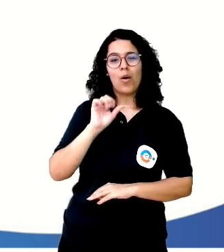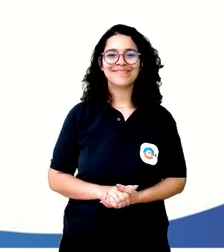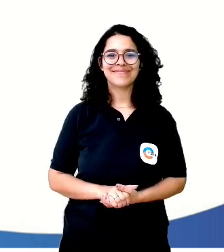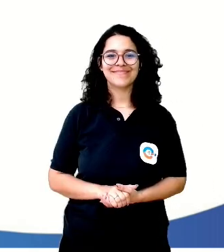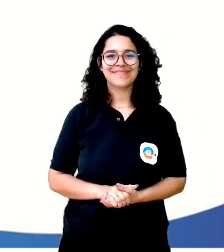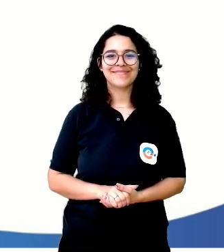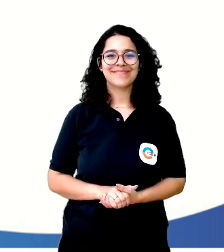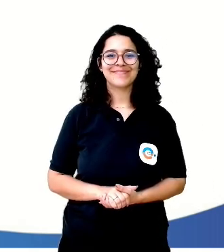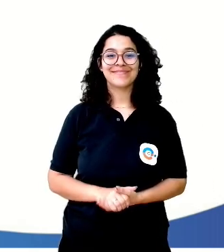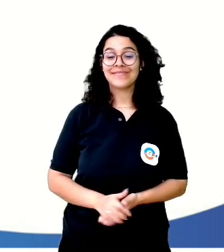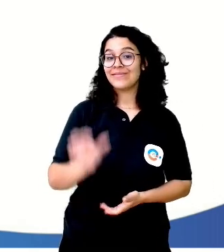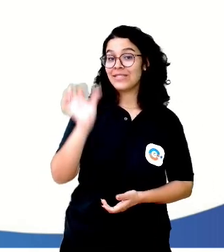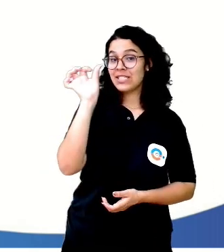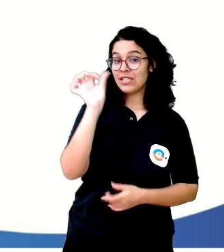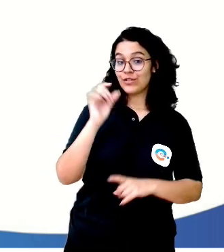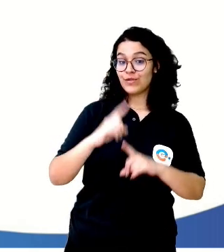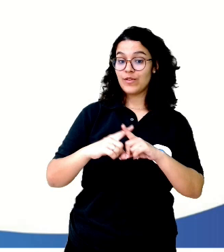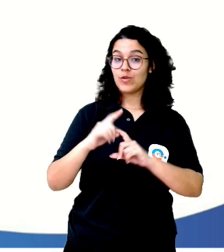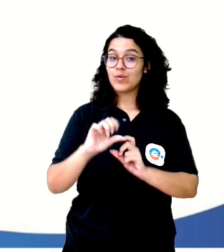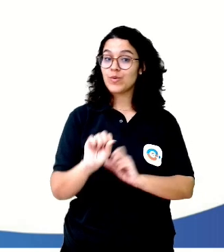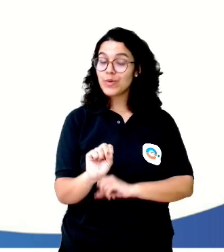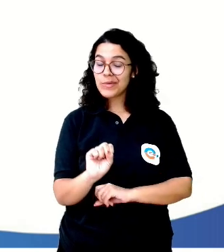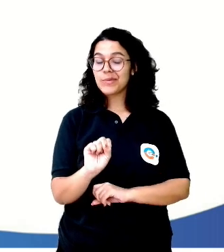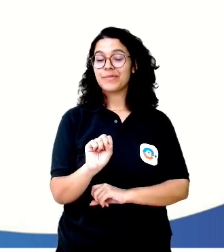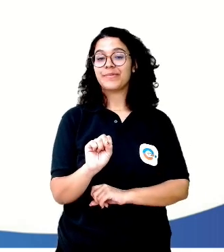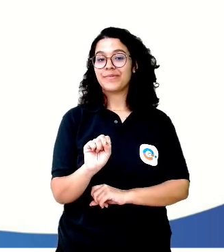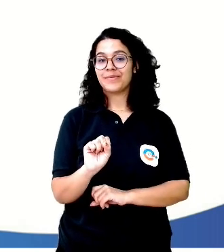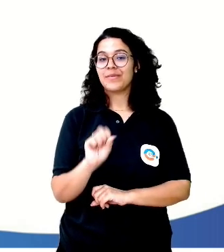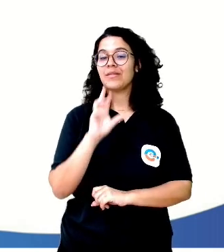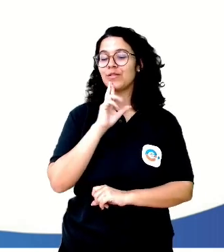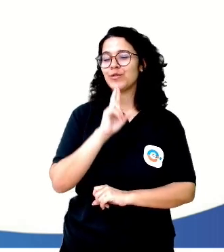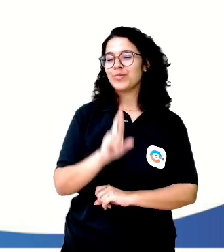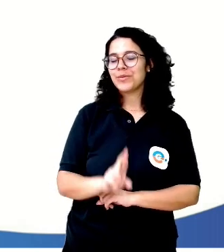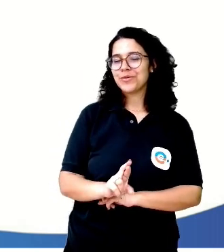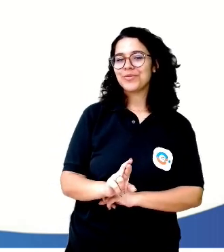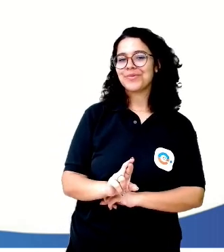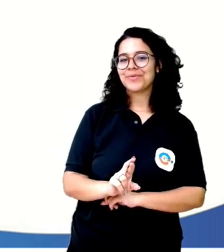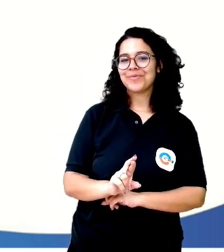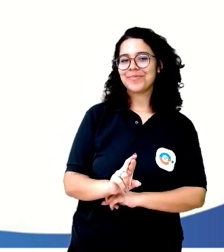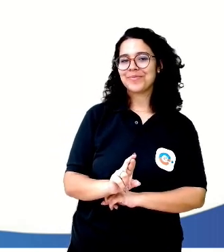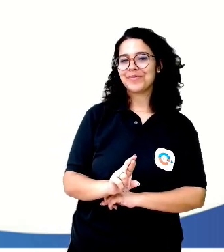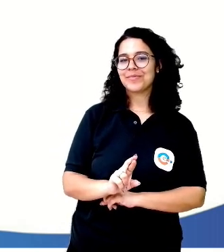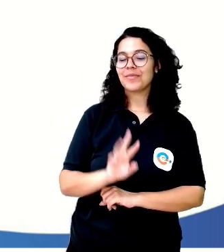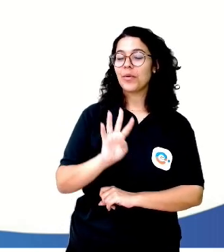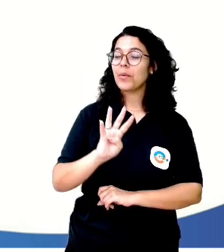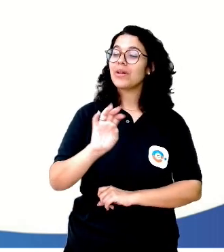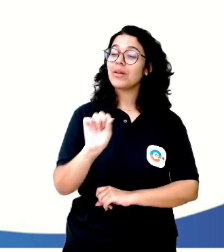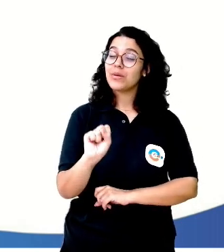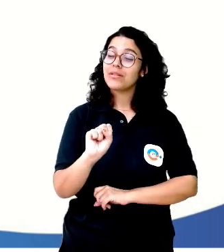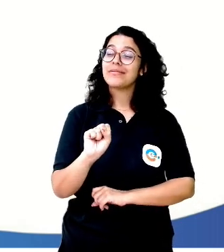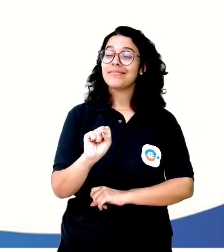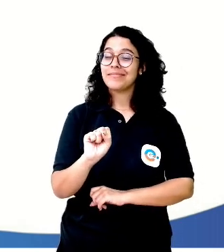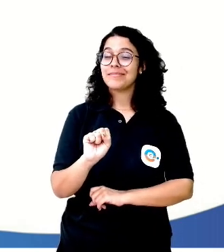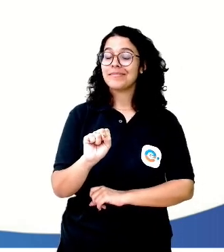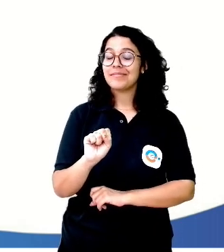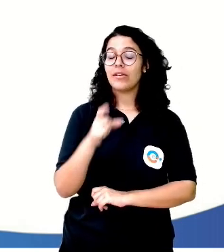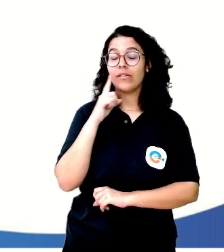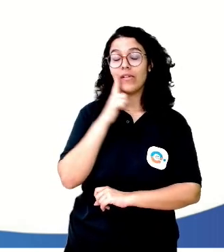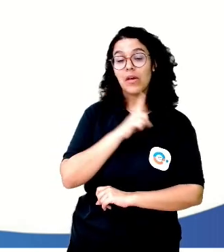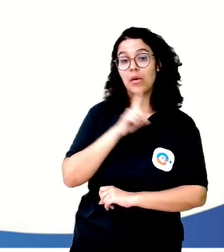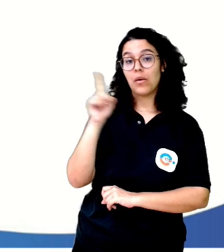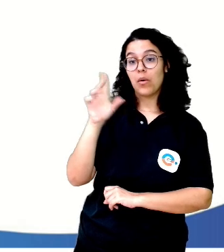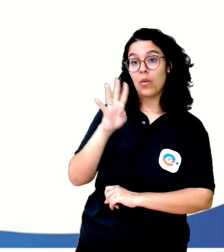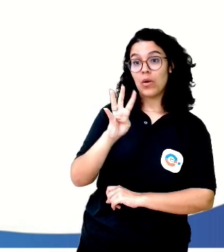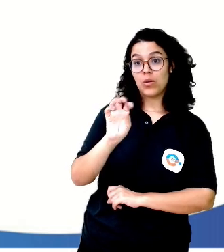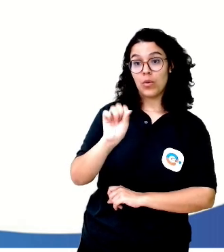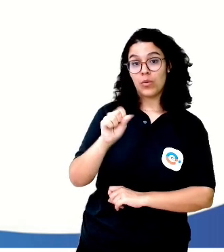6. 6 vezes 8 vai dar aí como resultado 48.